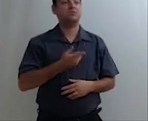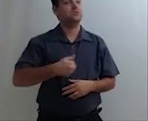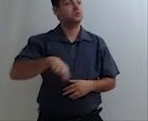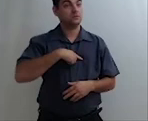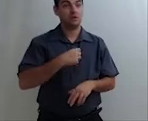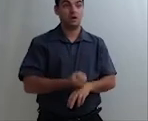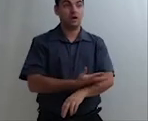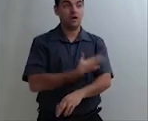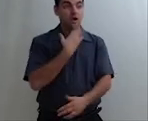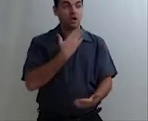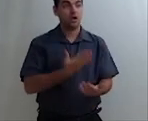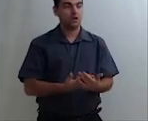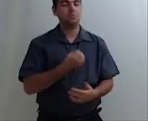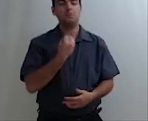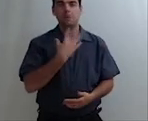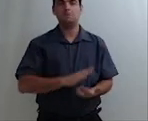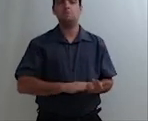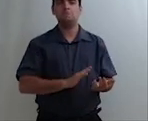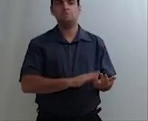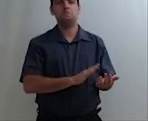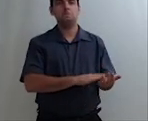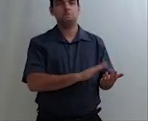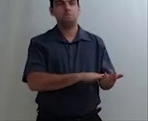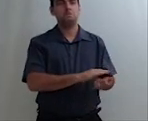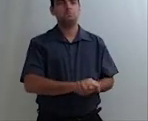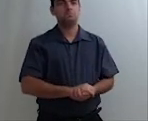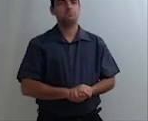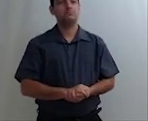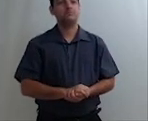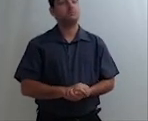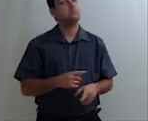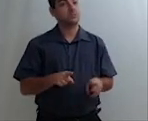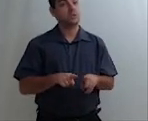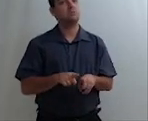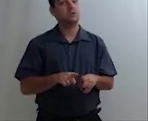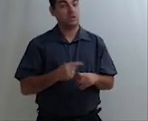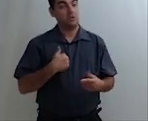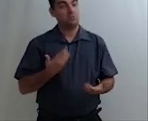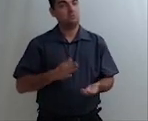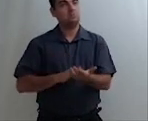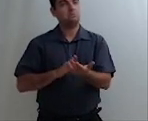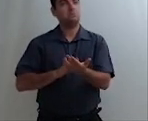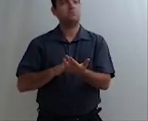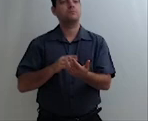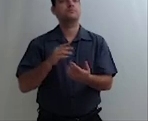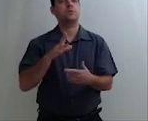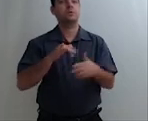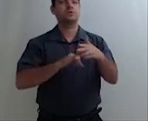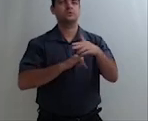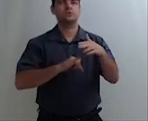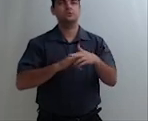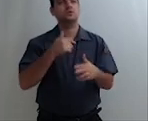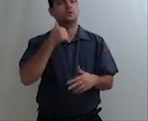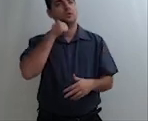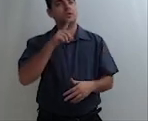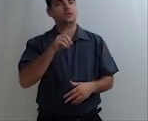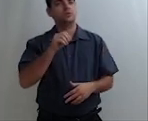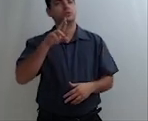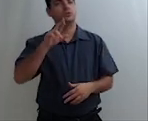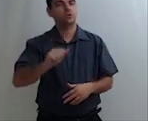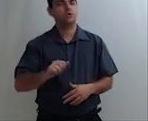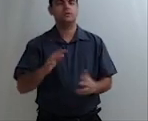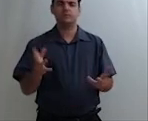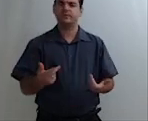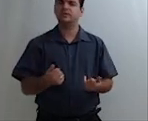orgulha e parabenizo também a representante do Instituto que aqui se pronunciou Dora